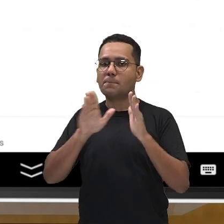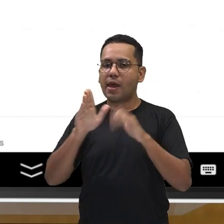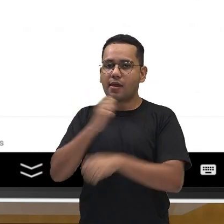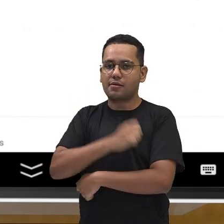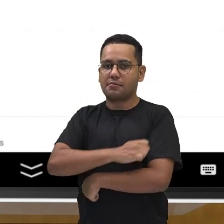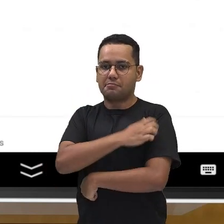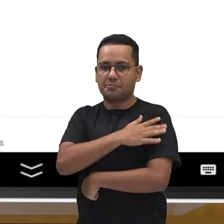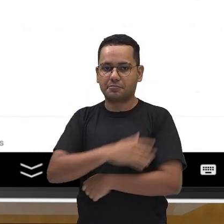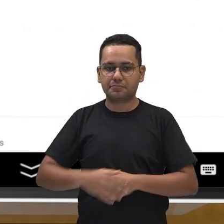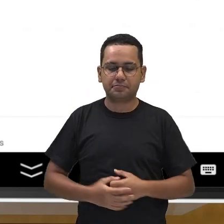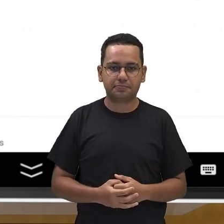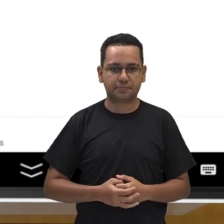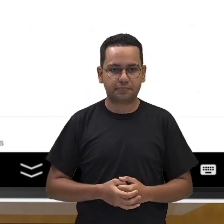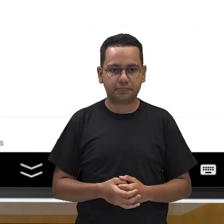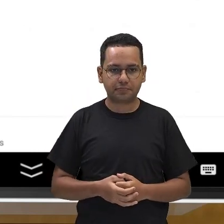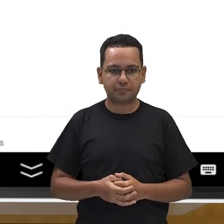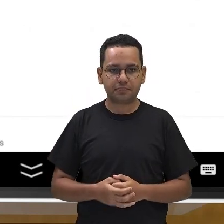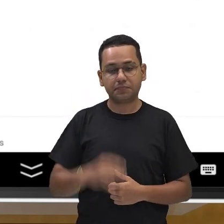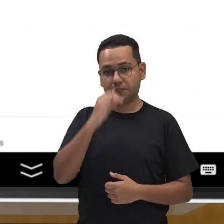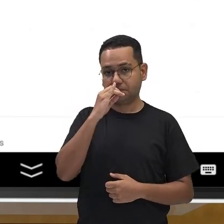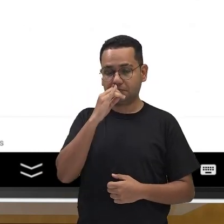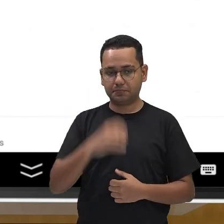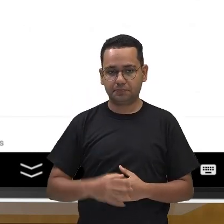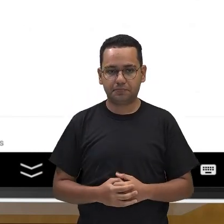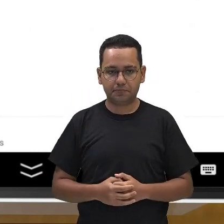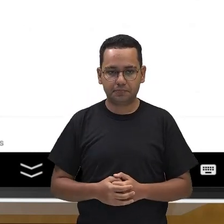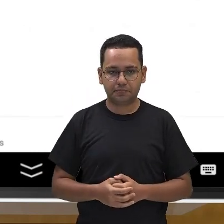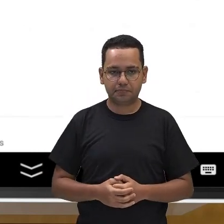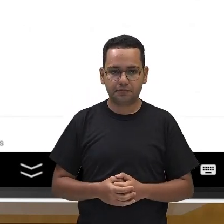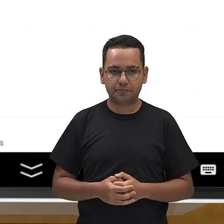visualizar. Por exemplo, digitando